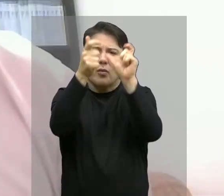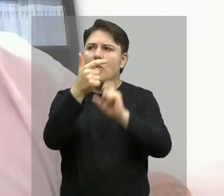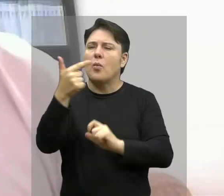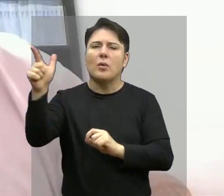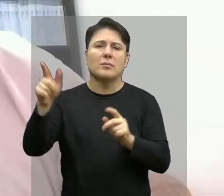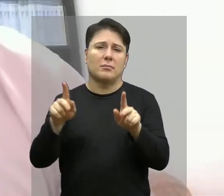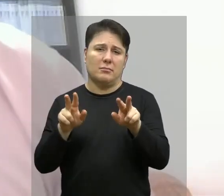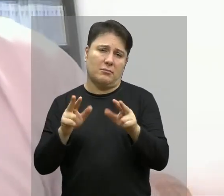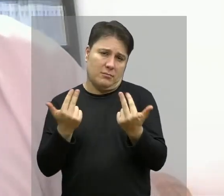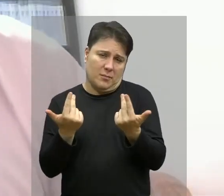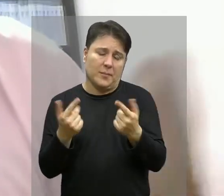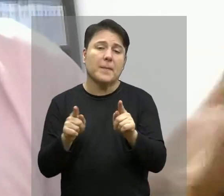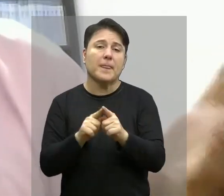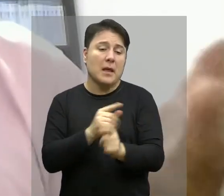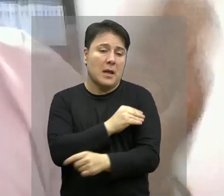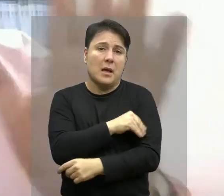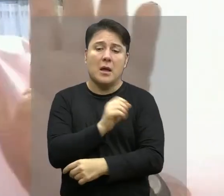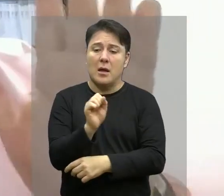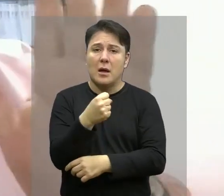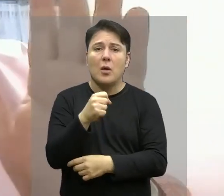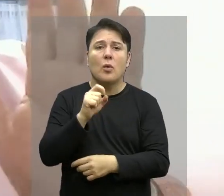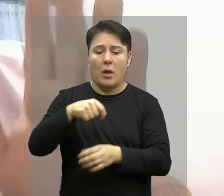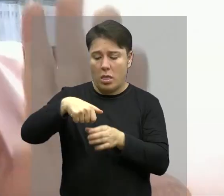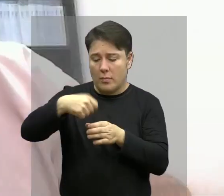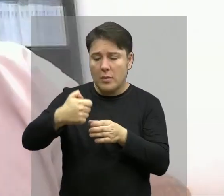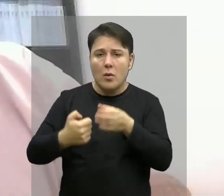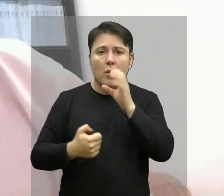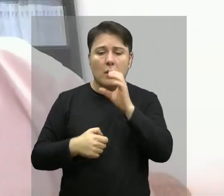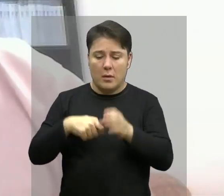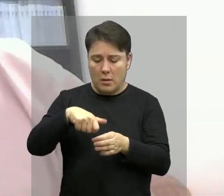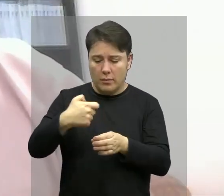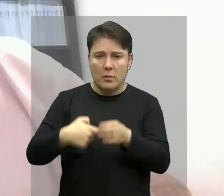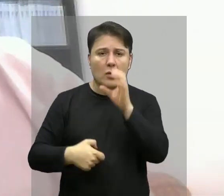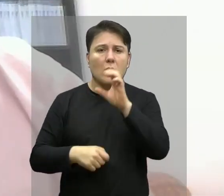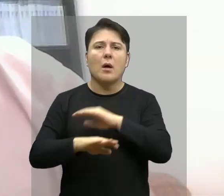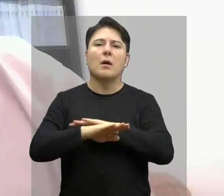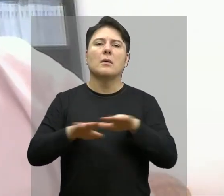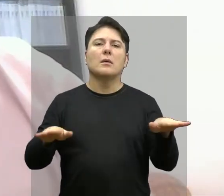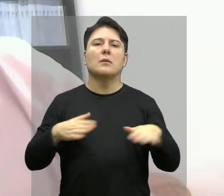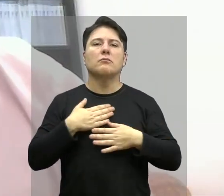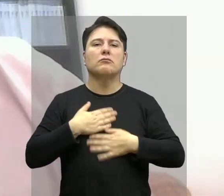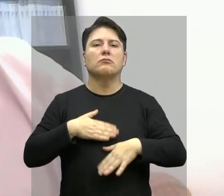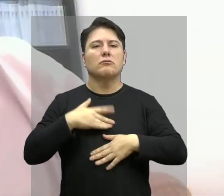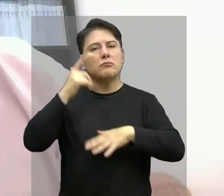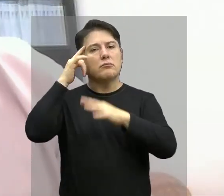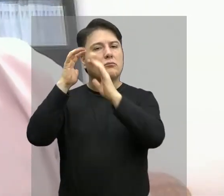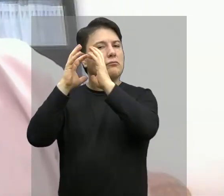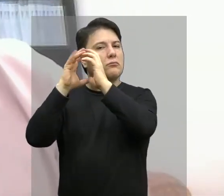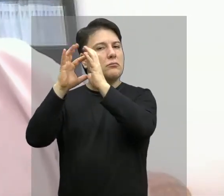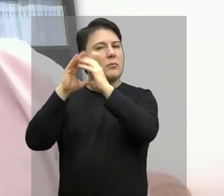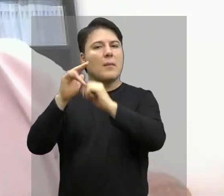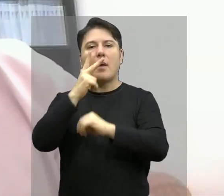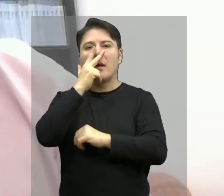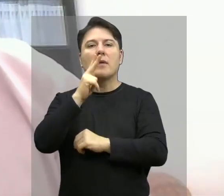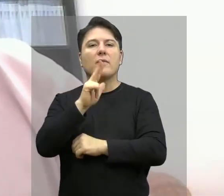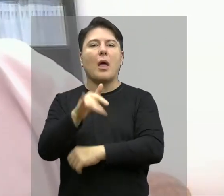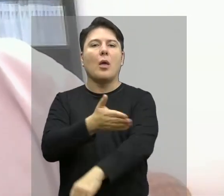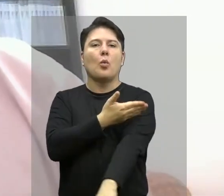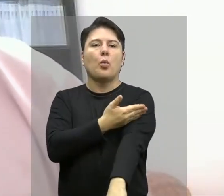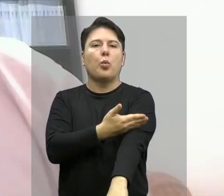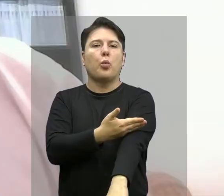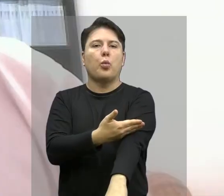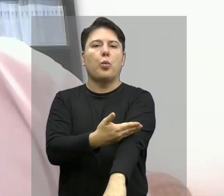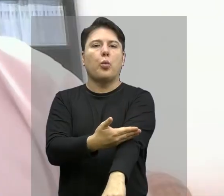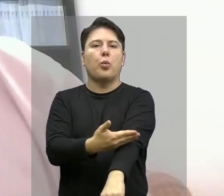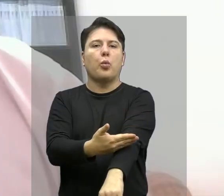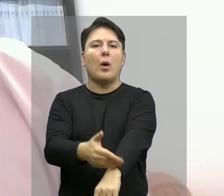o álcool, por exemplo, antes 1, 2 latinhas eu ficava tranquilo, e o cérebro vai desenvolvendo tolerância, eu preciso cada vez mais aumentar a